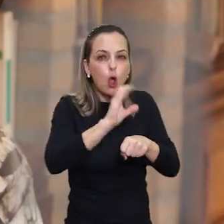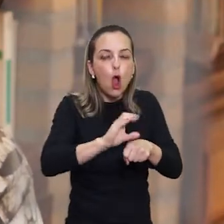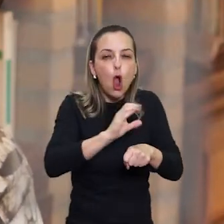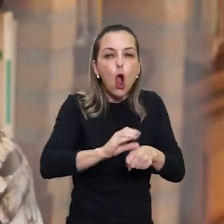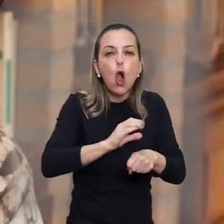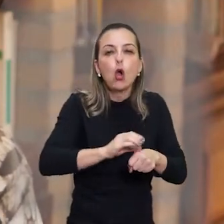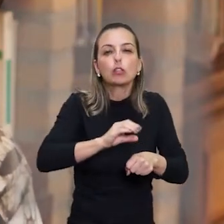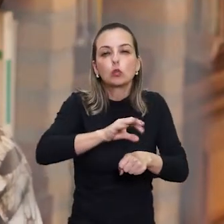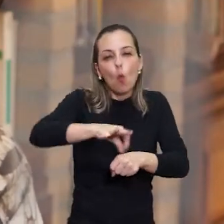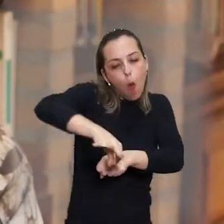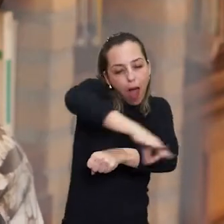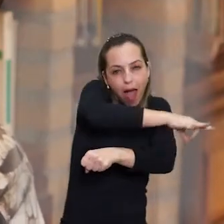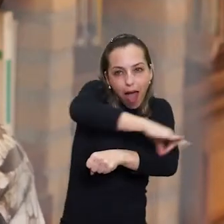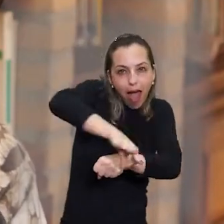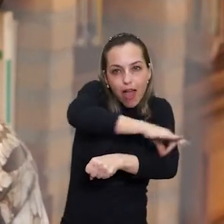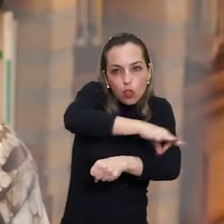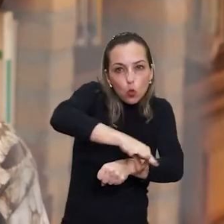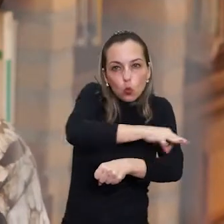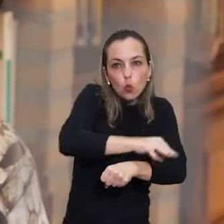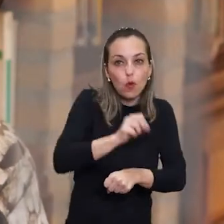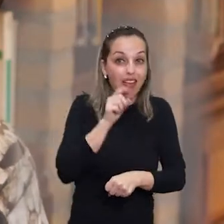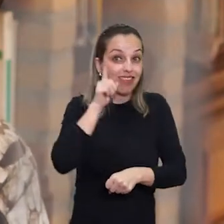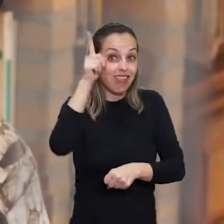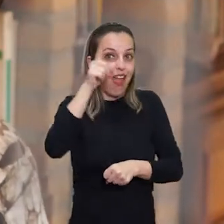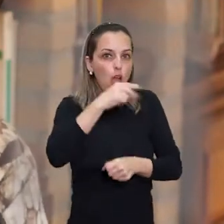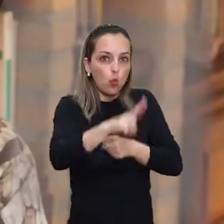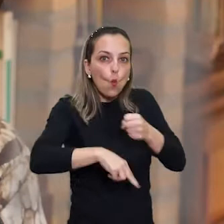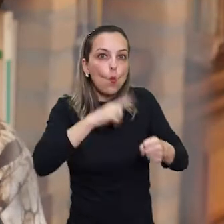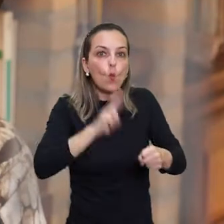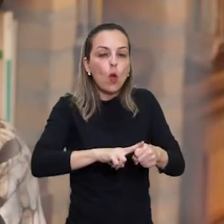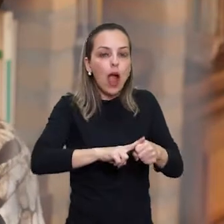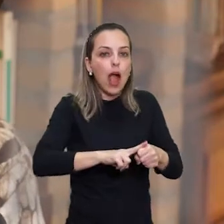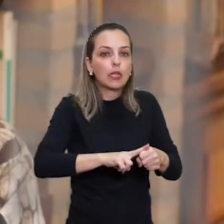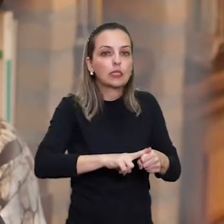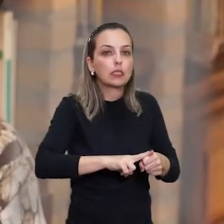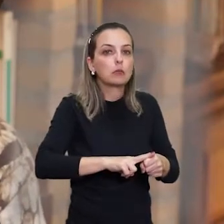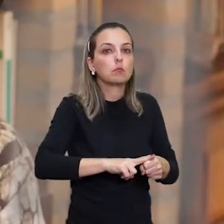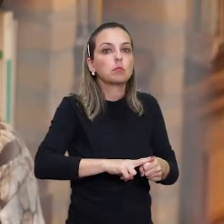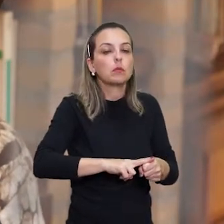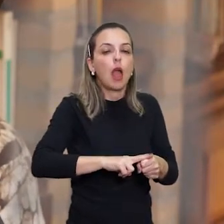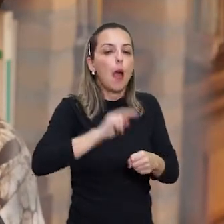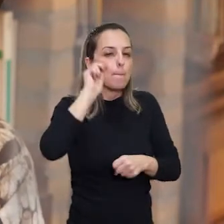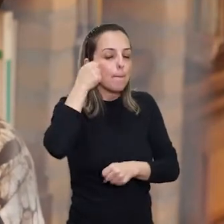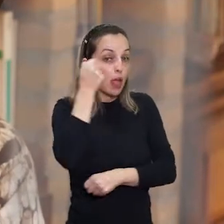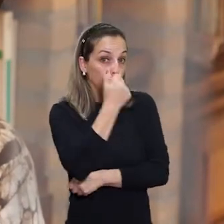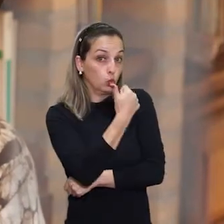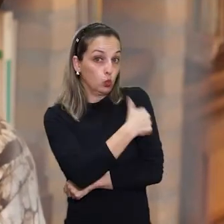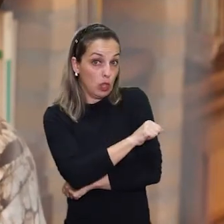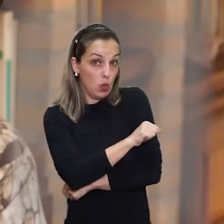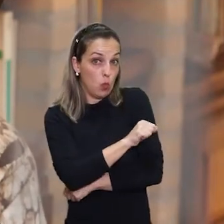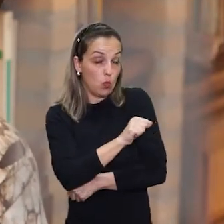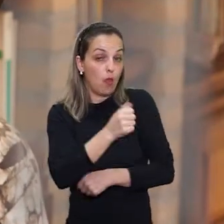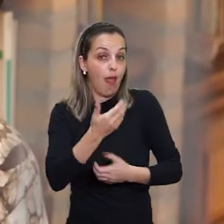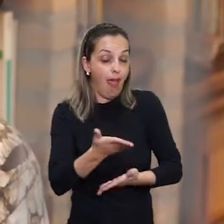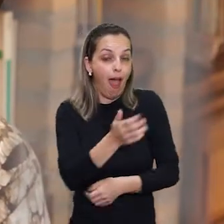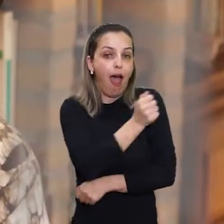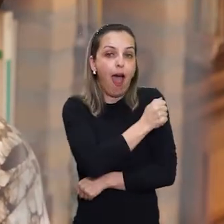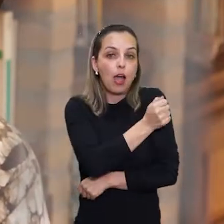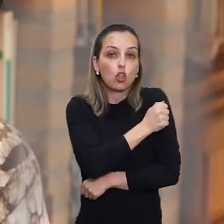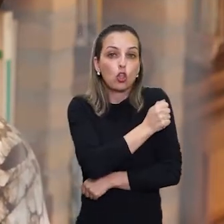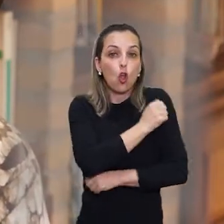essa pesquisa, você tinha os cotistas. Tá?